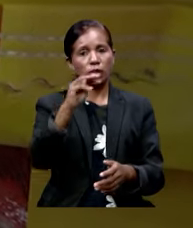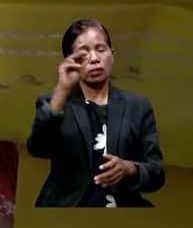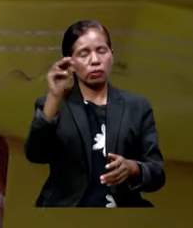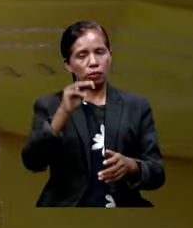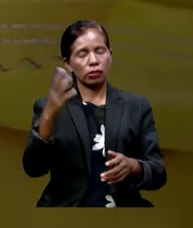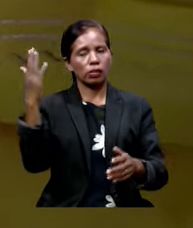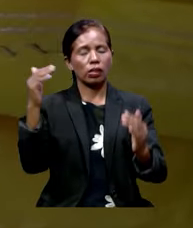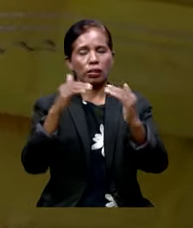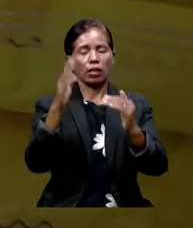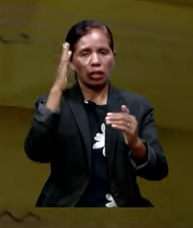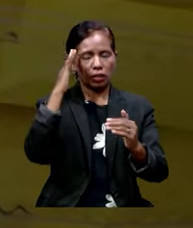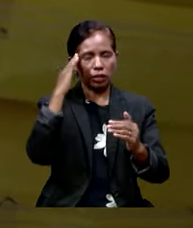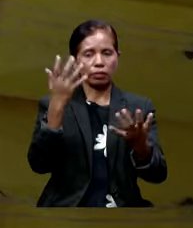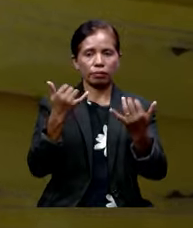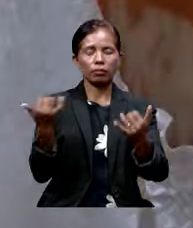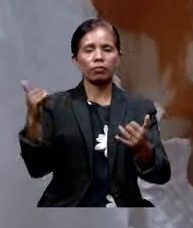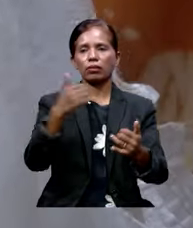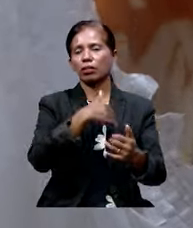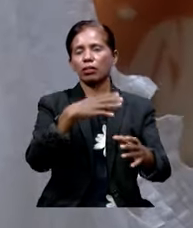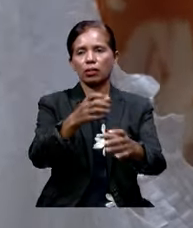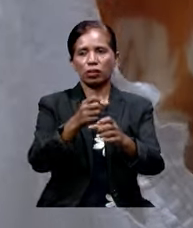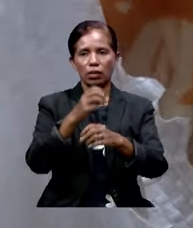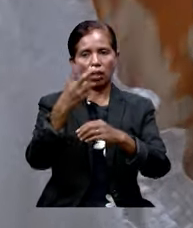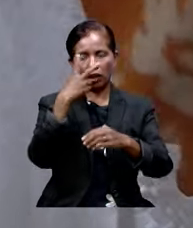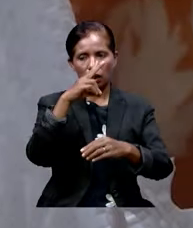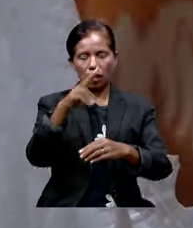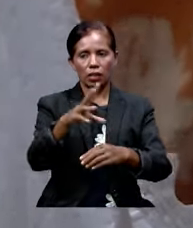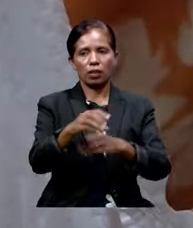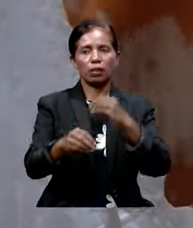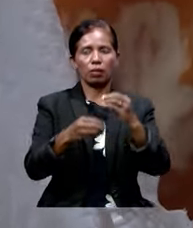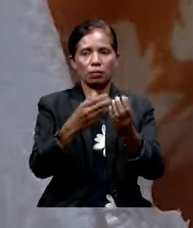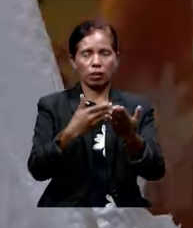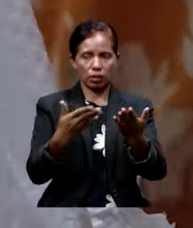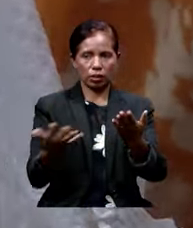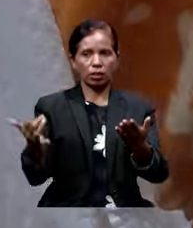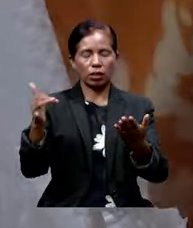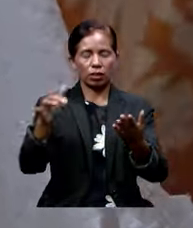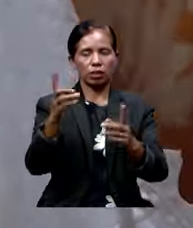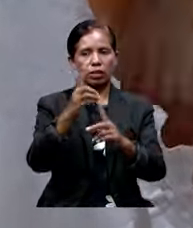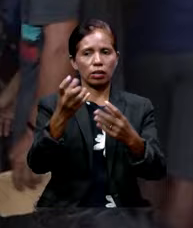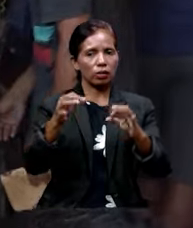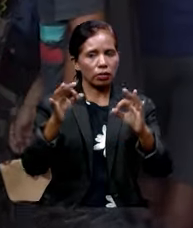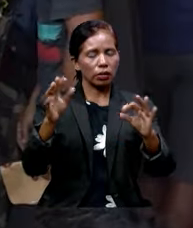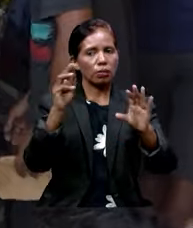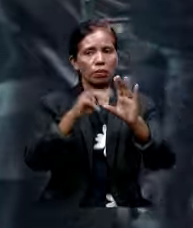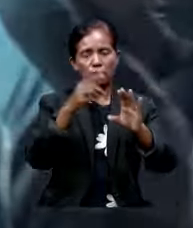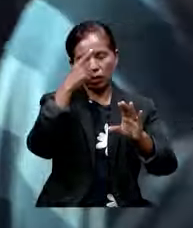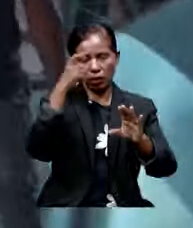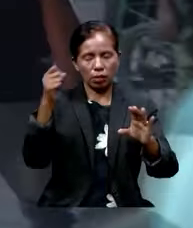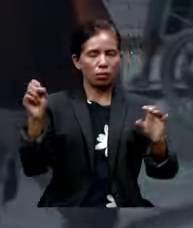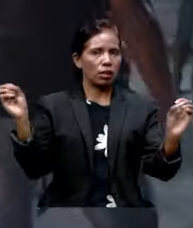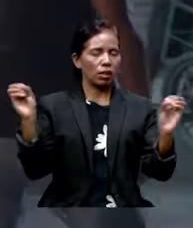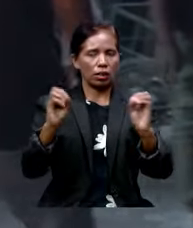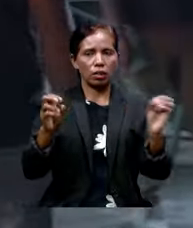Nova reconhece de dar uma necessidade e a solução no diálogo inspeção para a sancira nebele o prazo e o mercado, também menos recurso humano